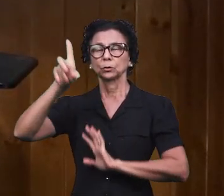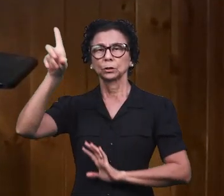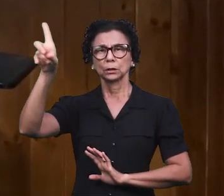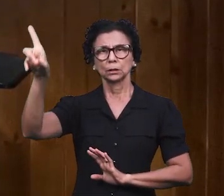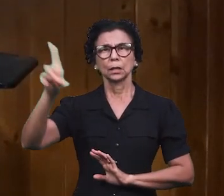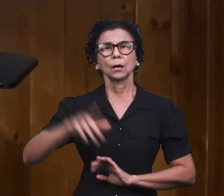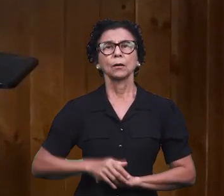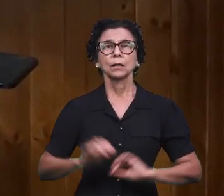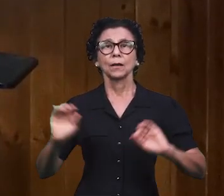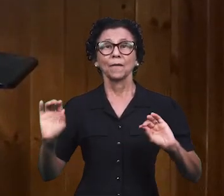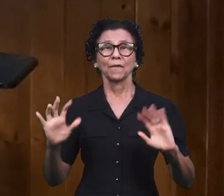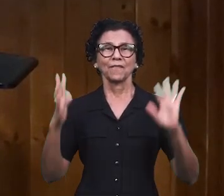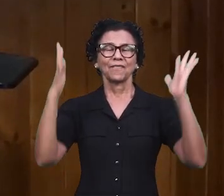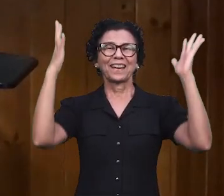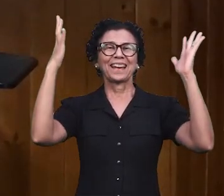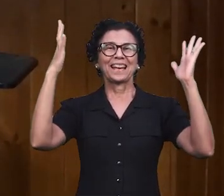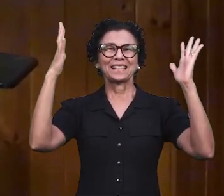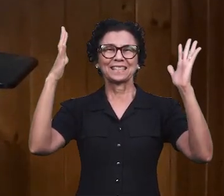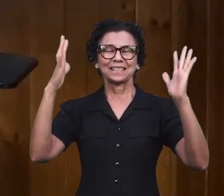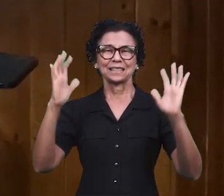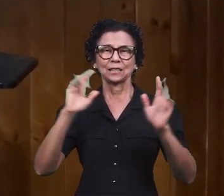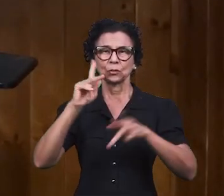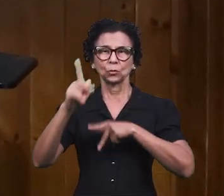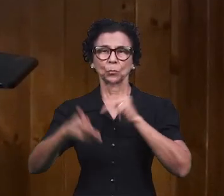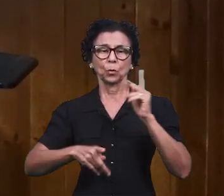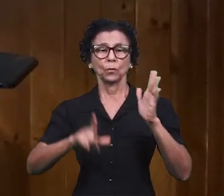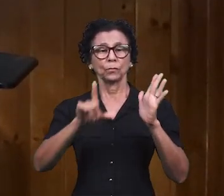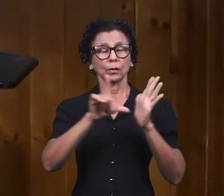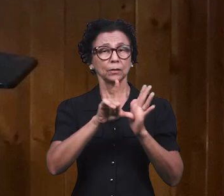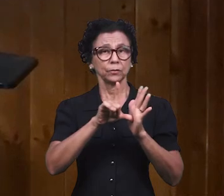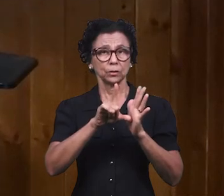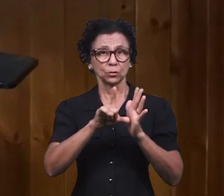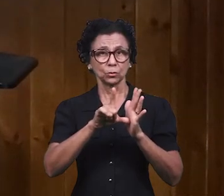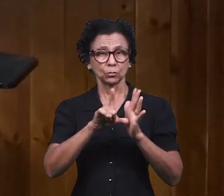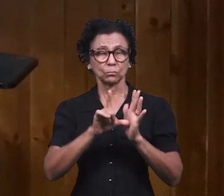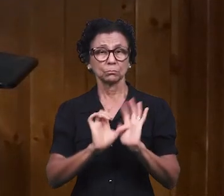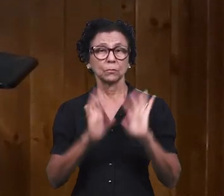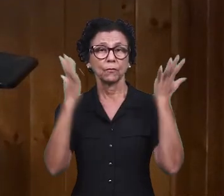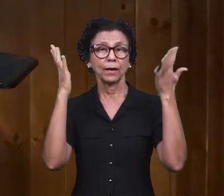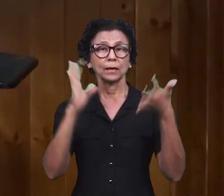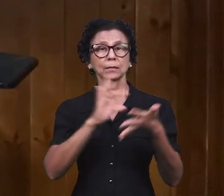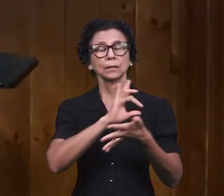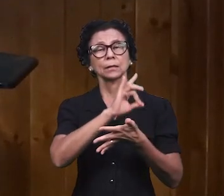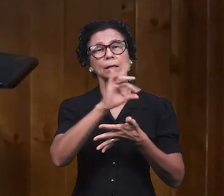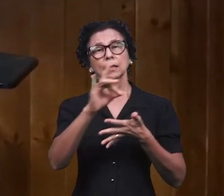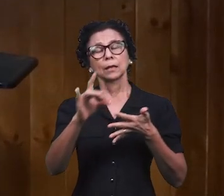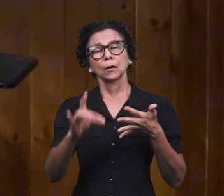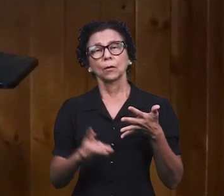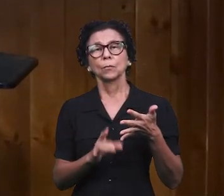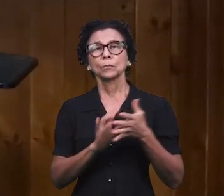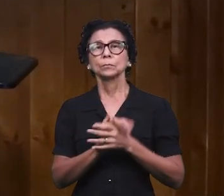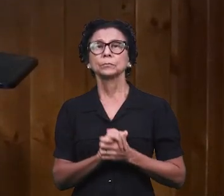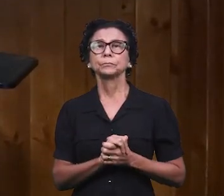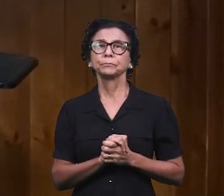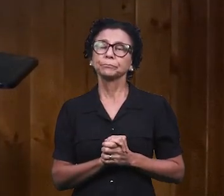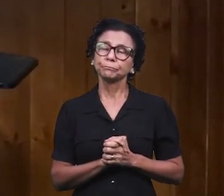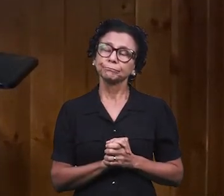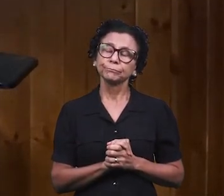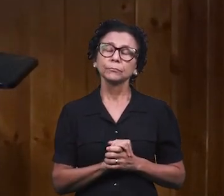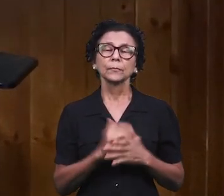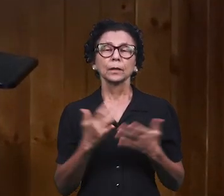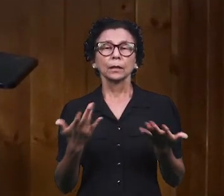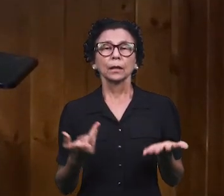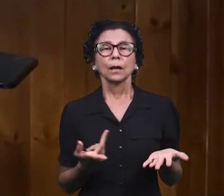calendário festivo do culto levítico e cada uma delas tinha um simbolismo para cumprir para o povo